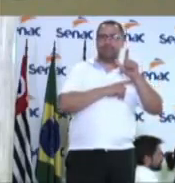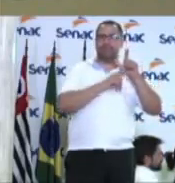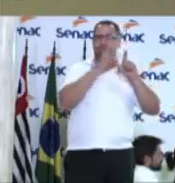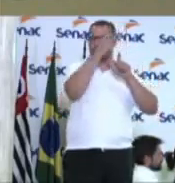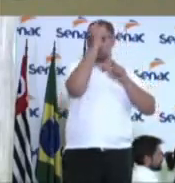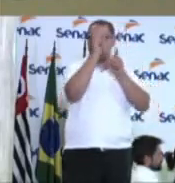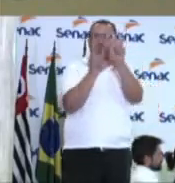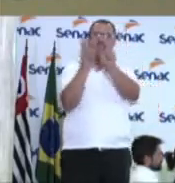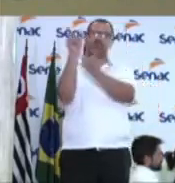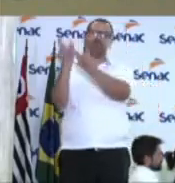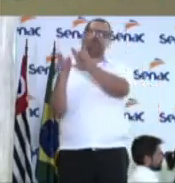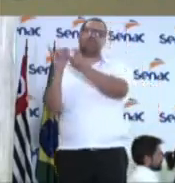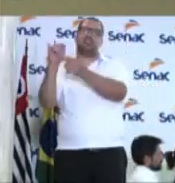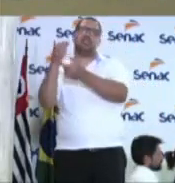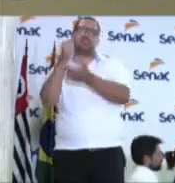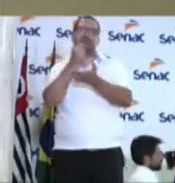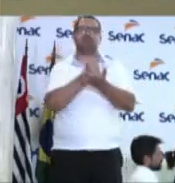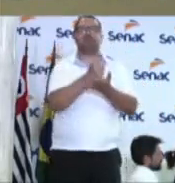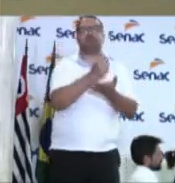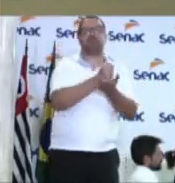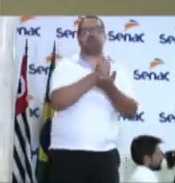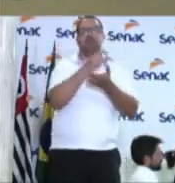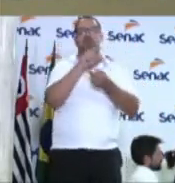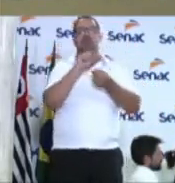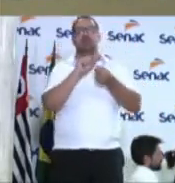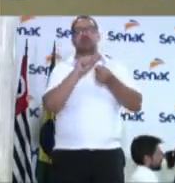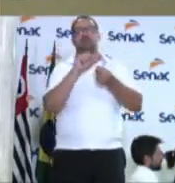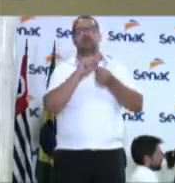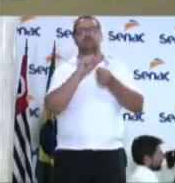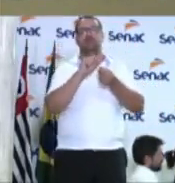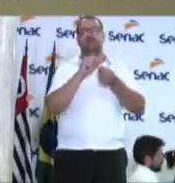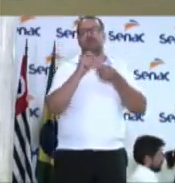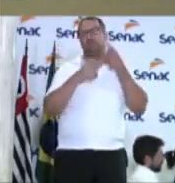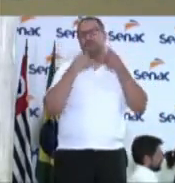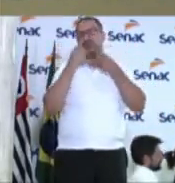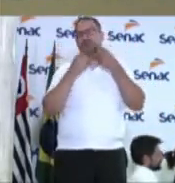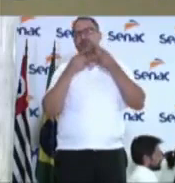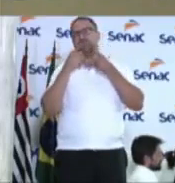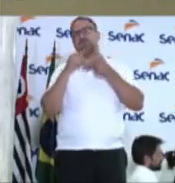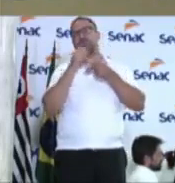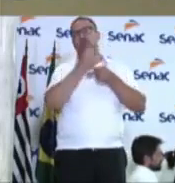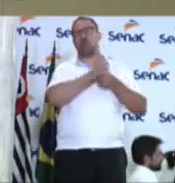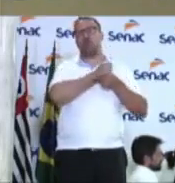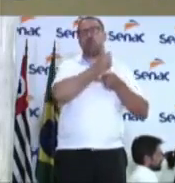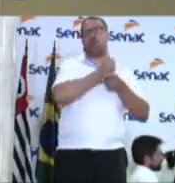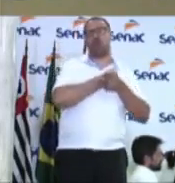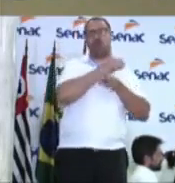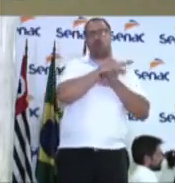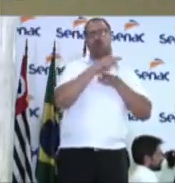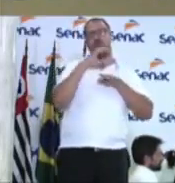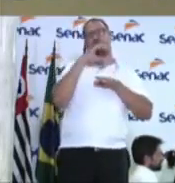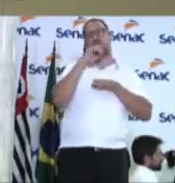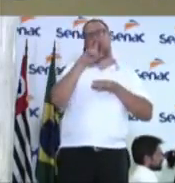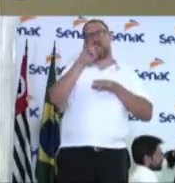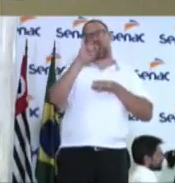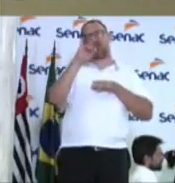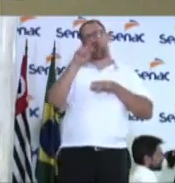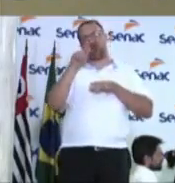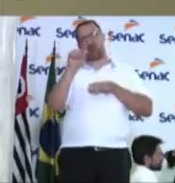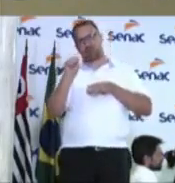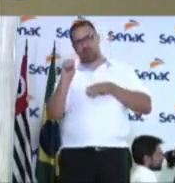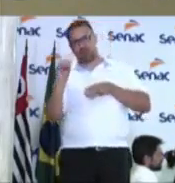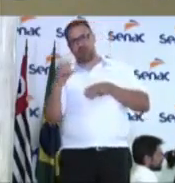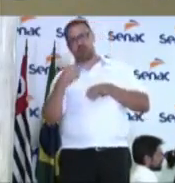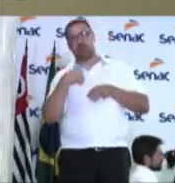personagens, se a marca desapegar e não insistir que tenha códigos da marca. Não pode esquecer do meu amarelo